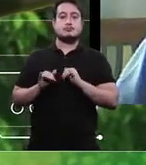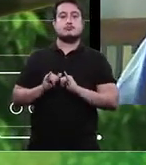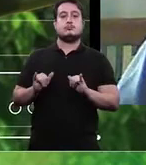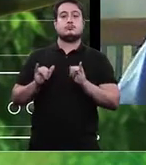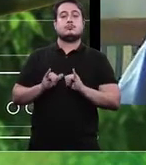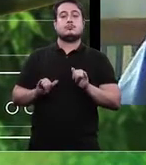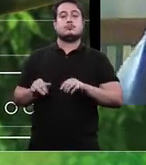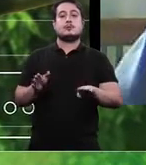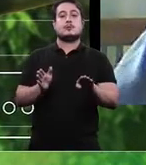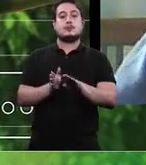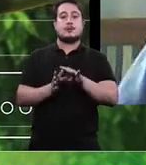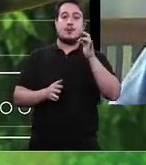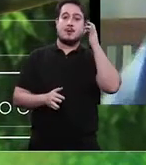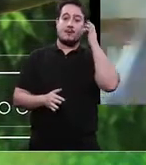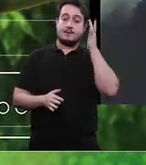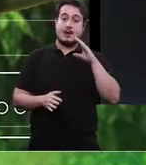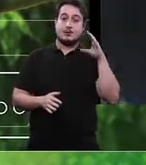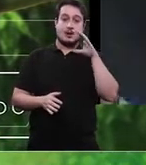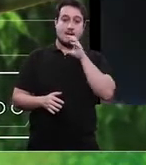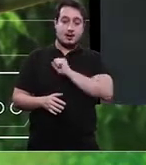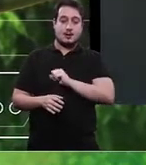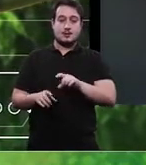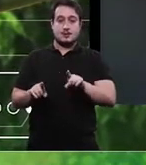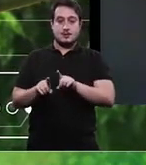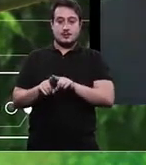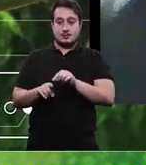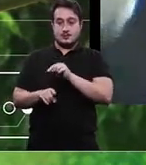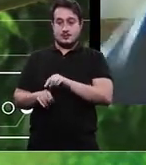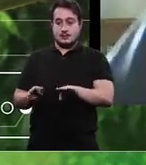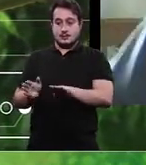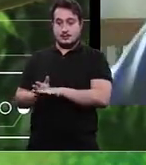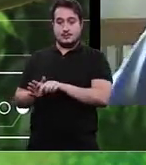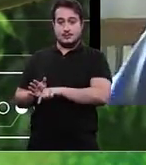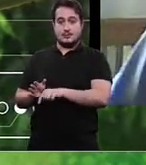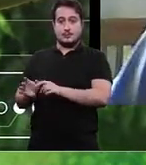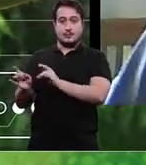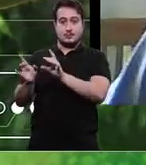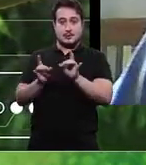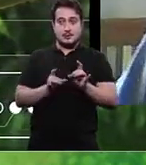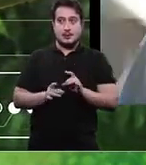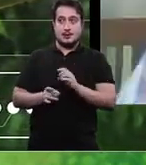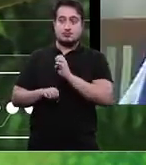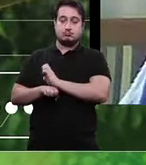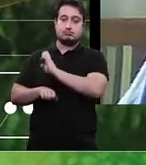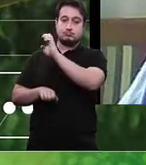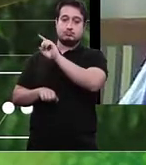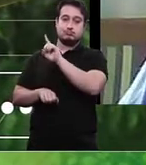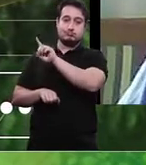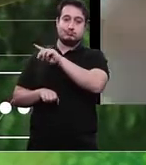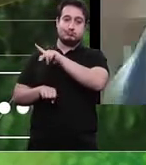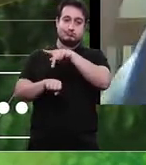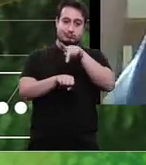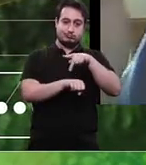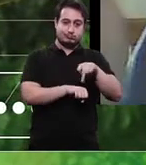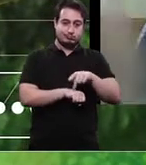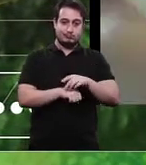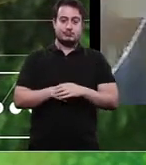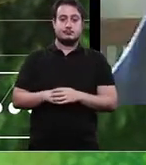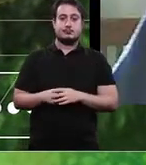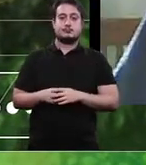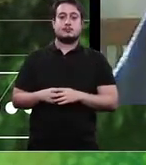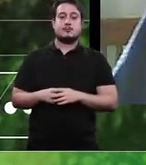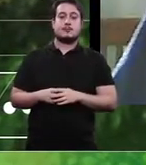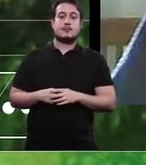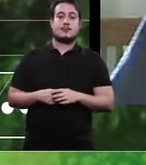informações cheguem fácil, rápido e que isso chegue no nosso mercado consumidor lá fora, né? A